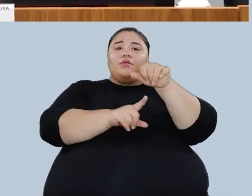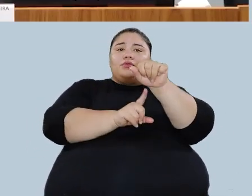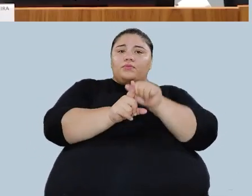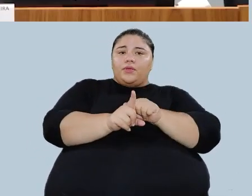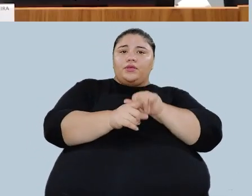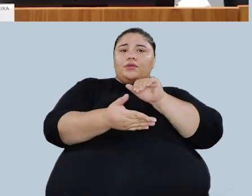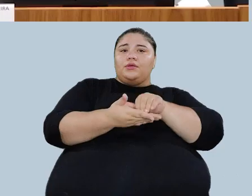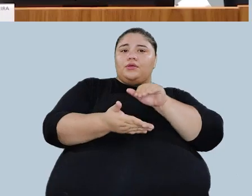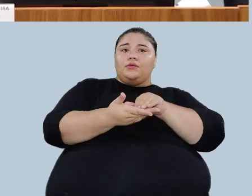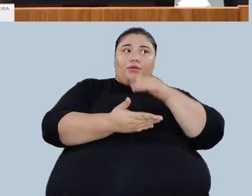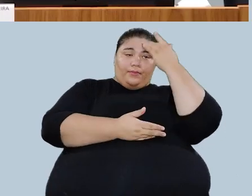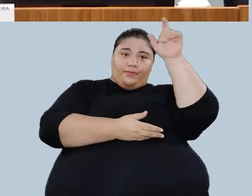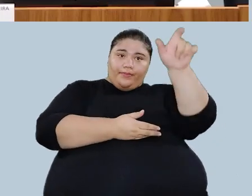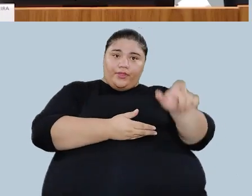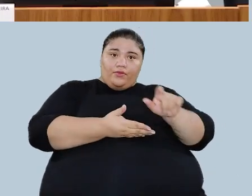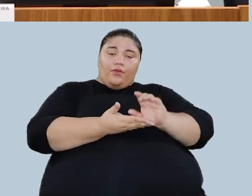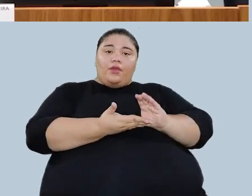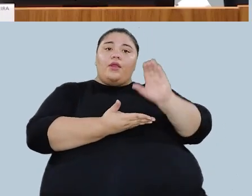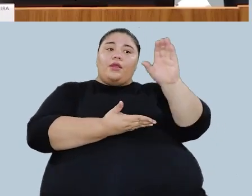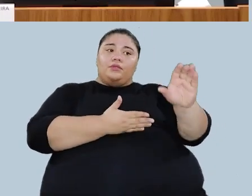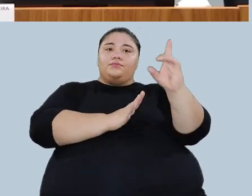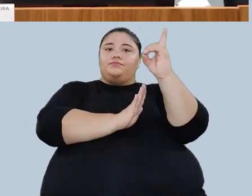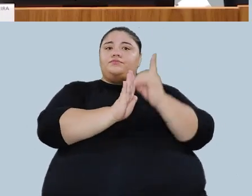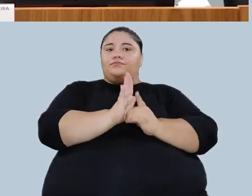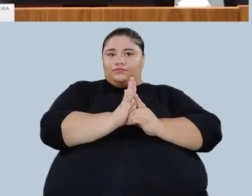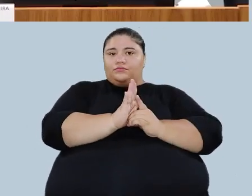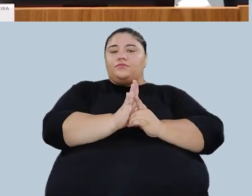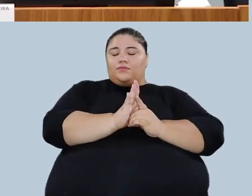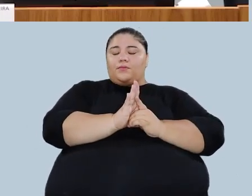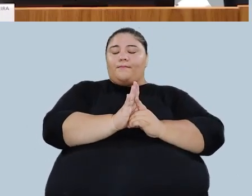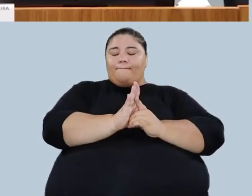o contribuinte receba uma declaração